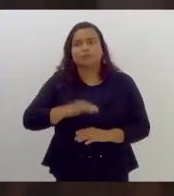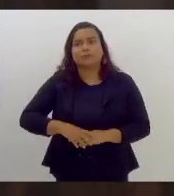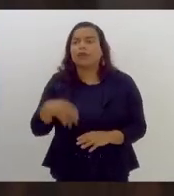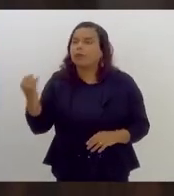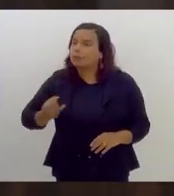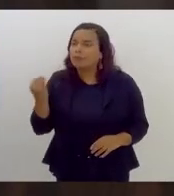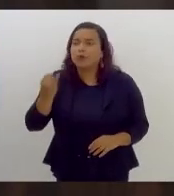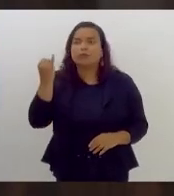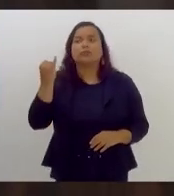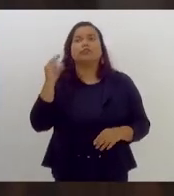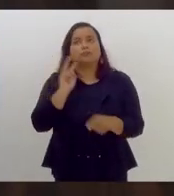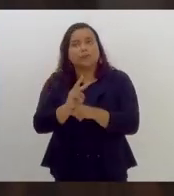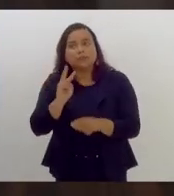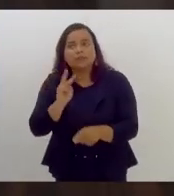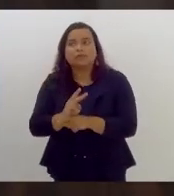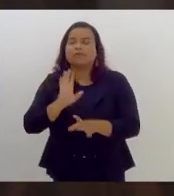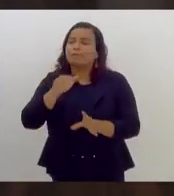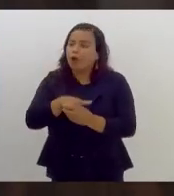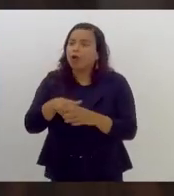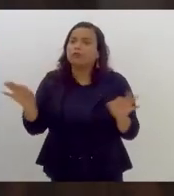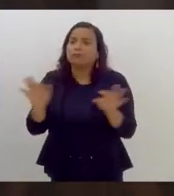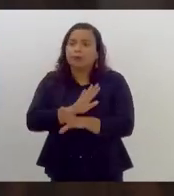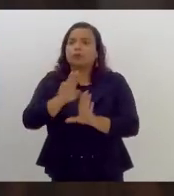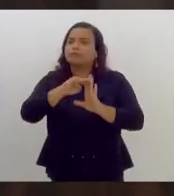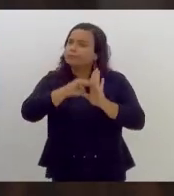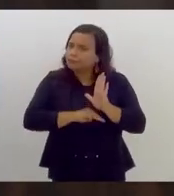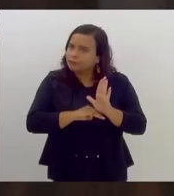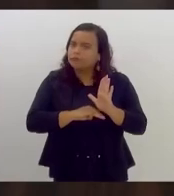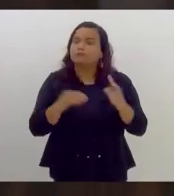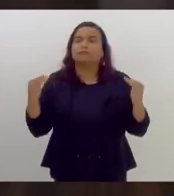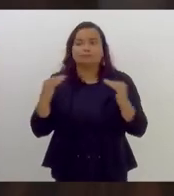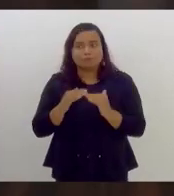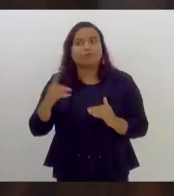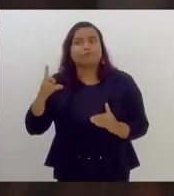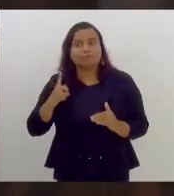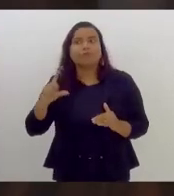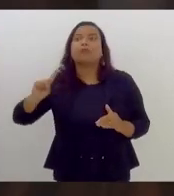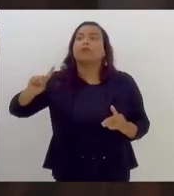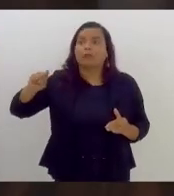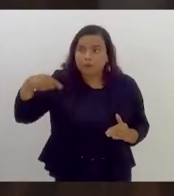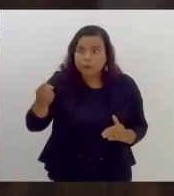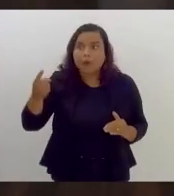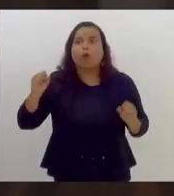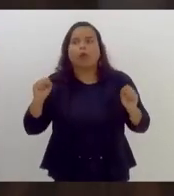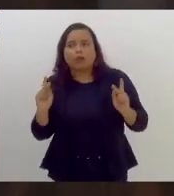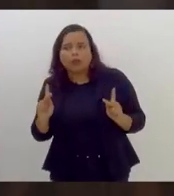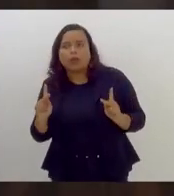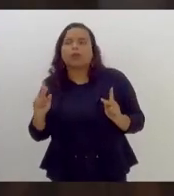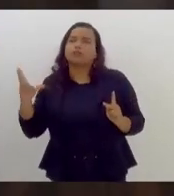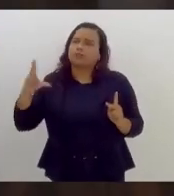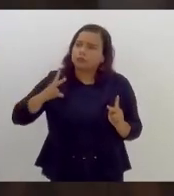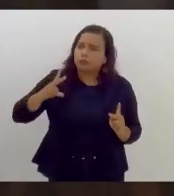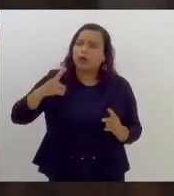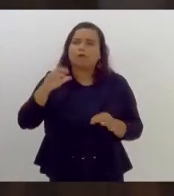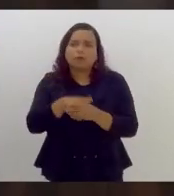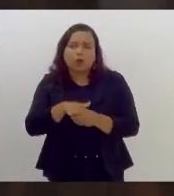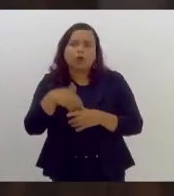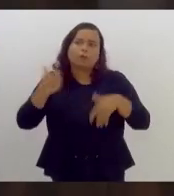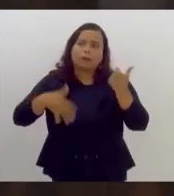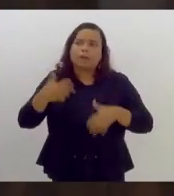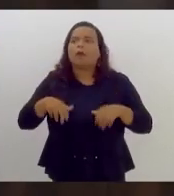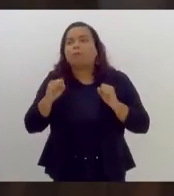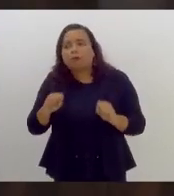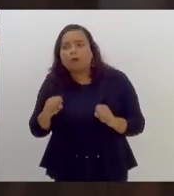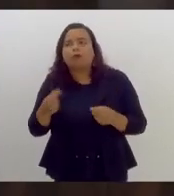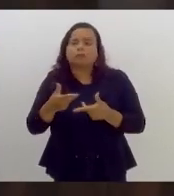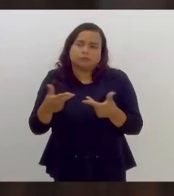gente preservar, que a gente vote o que está acordado e depois, sim, cada votação individual, quem quiser fazer declaração